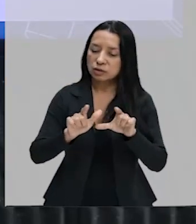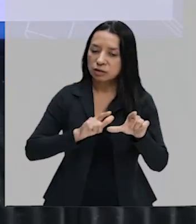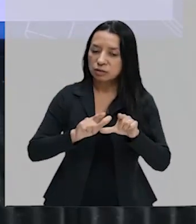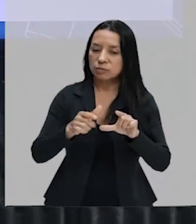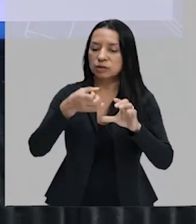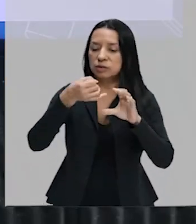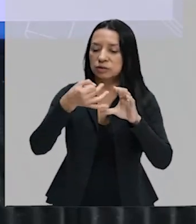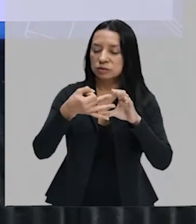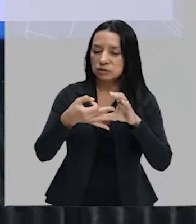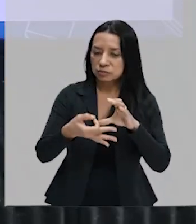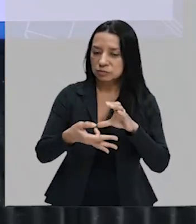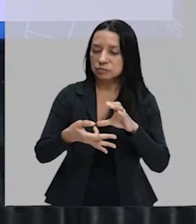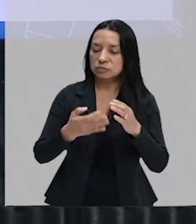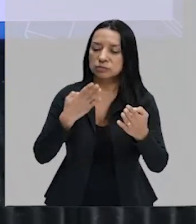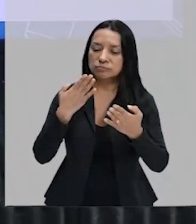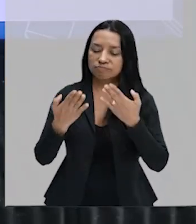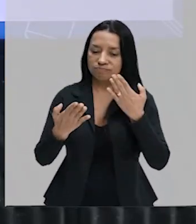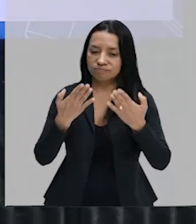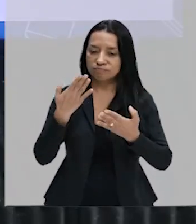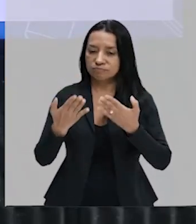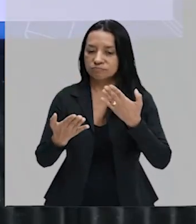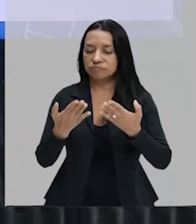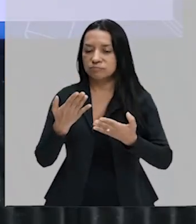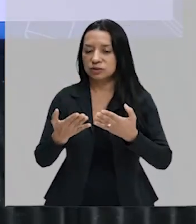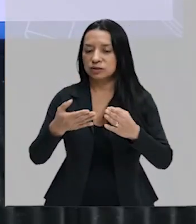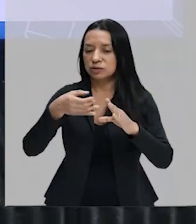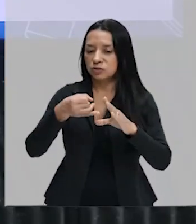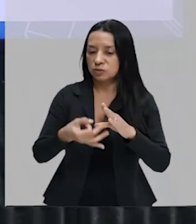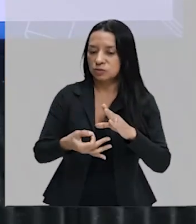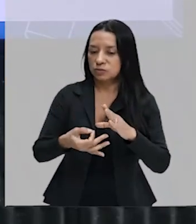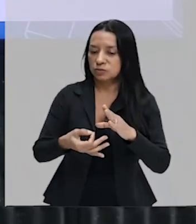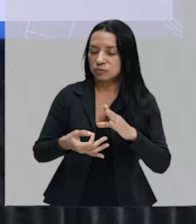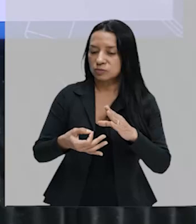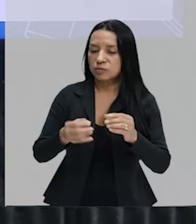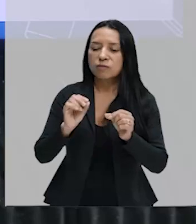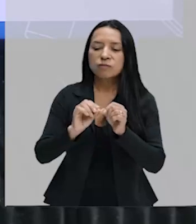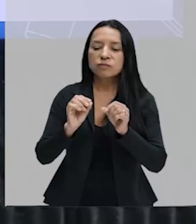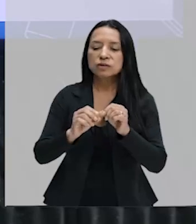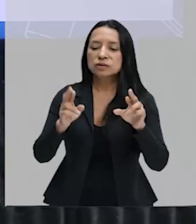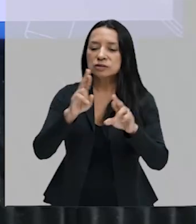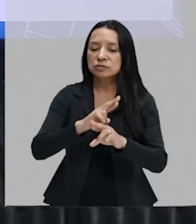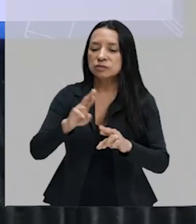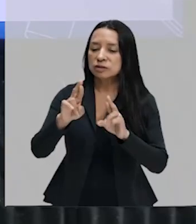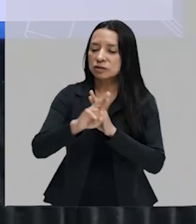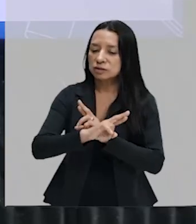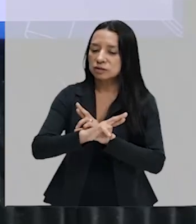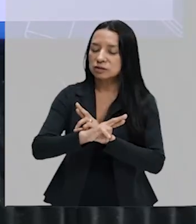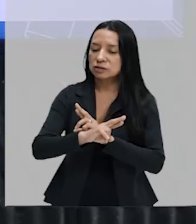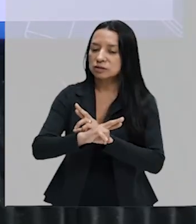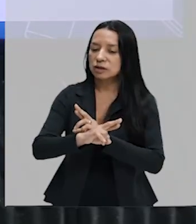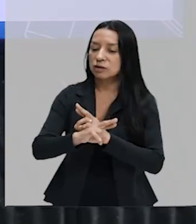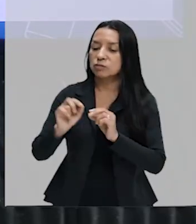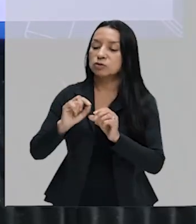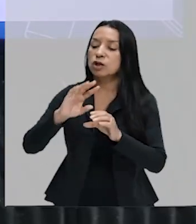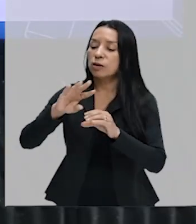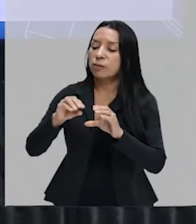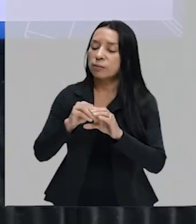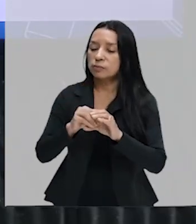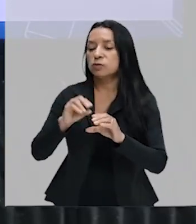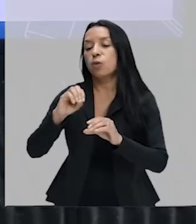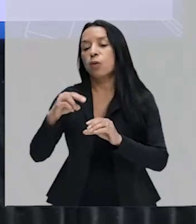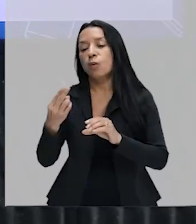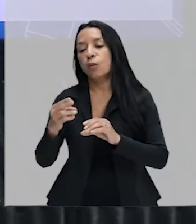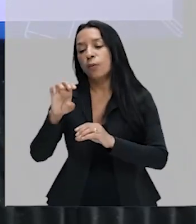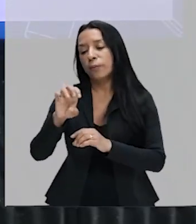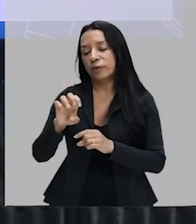estou comparando conjuntos, estabelecendo relações, né, de inclusão ou de pertinência, a depender de eu